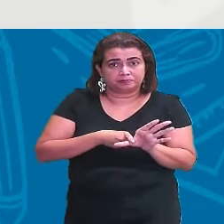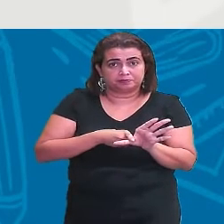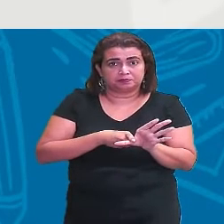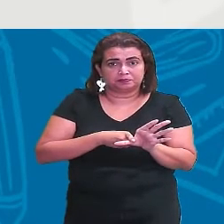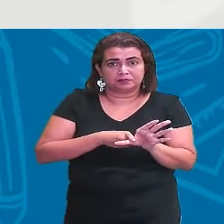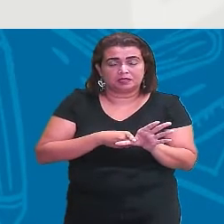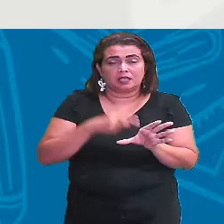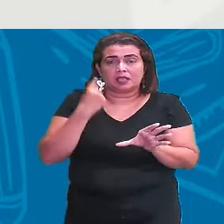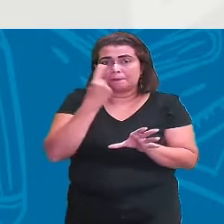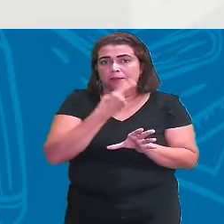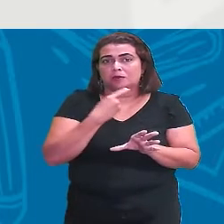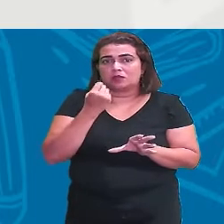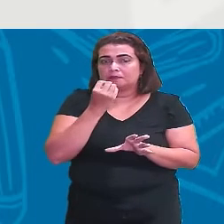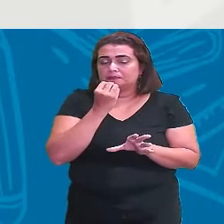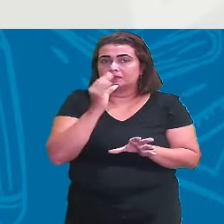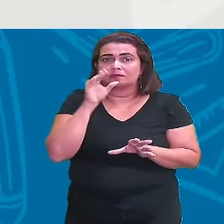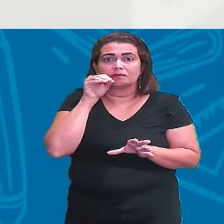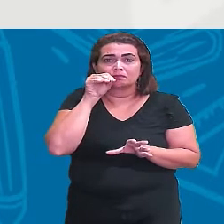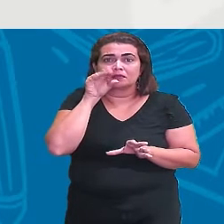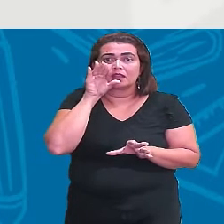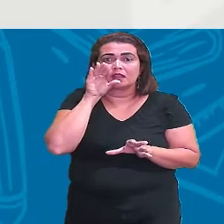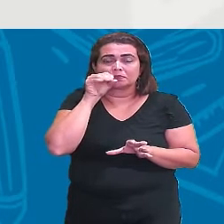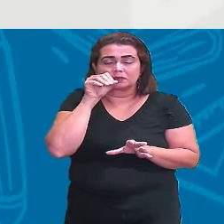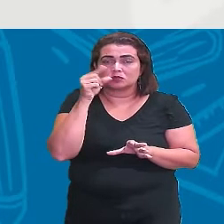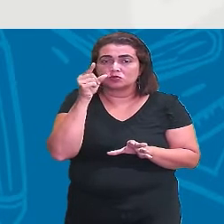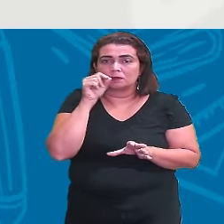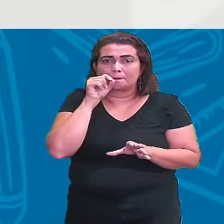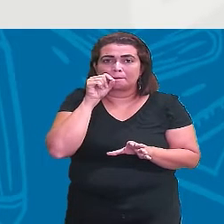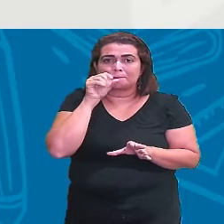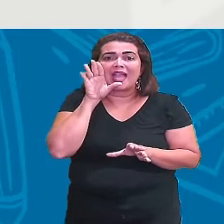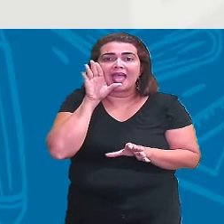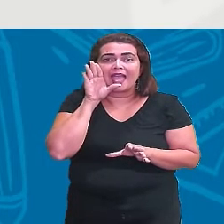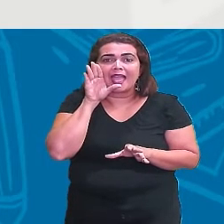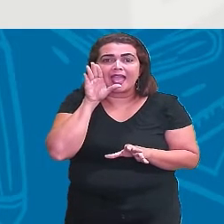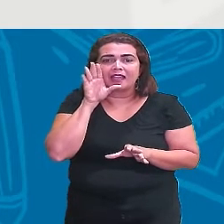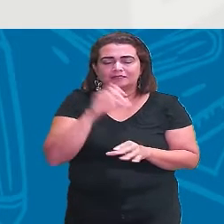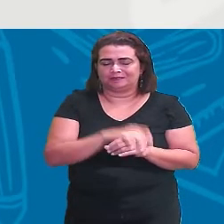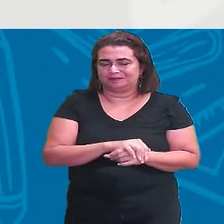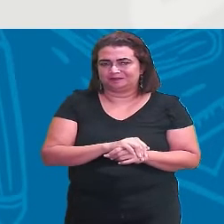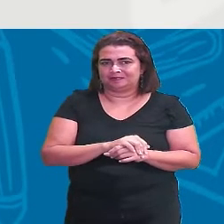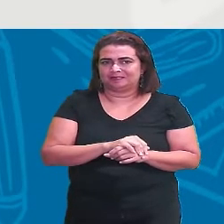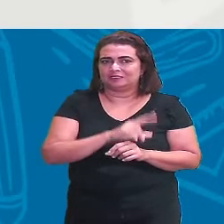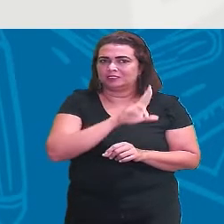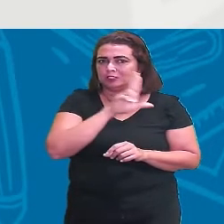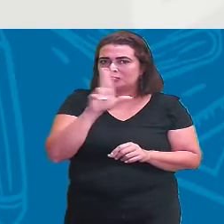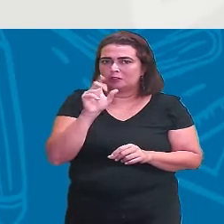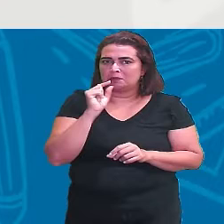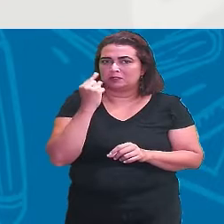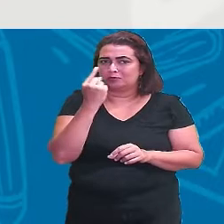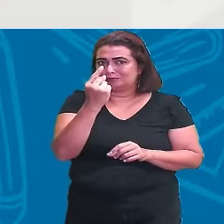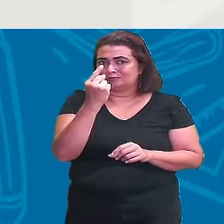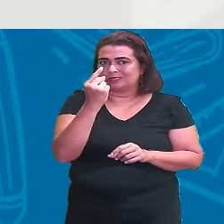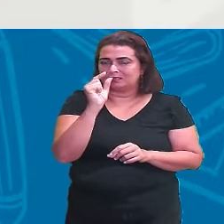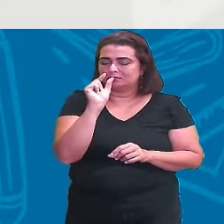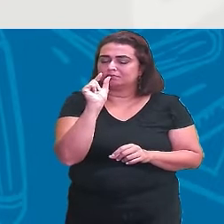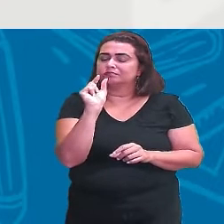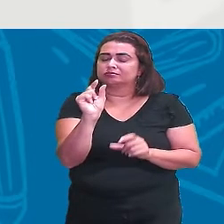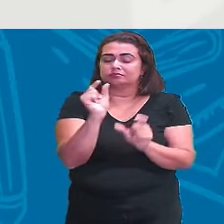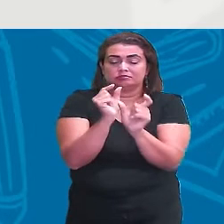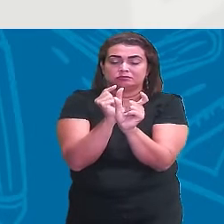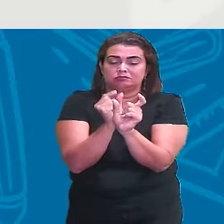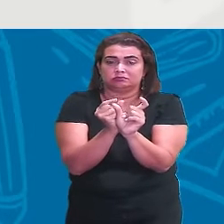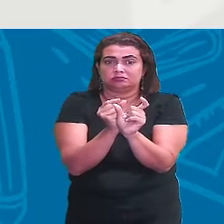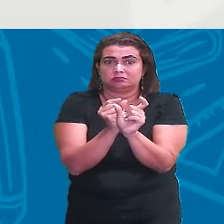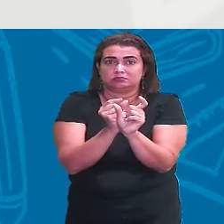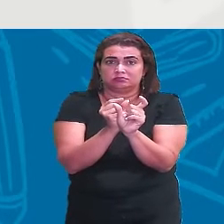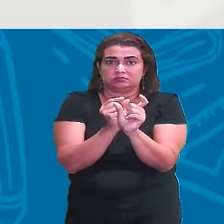abri a boca? Uma vez, não foi? Então, a gente chama de monossílaba, porque tem